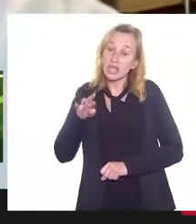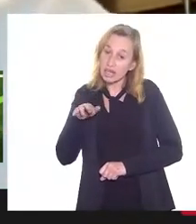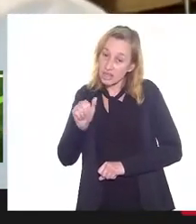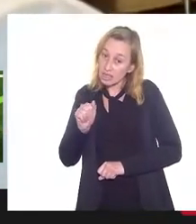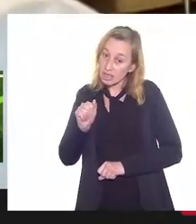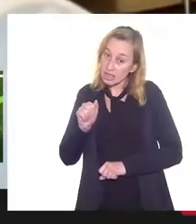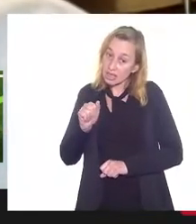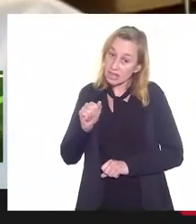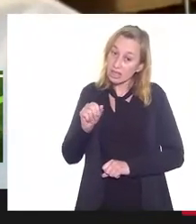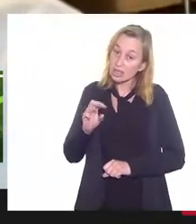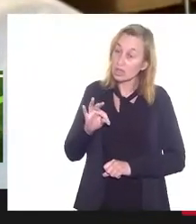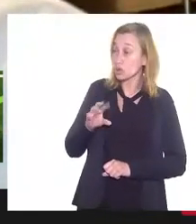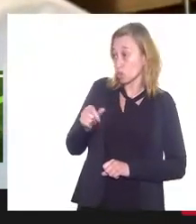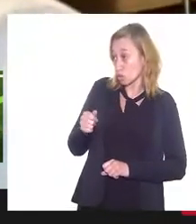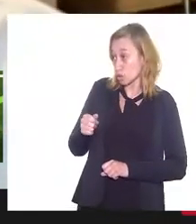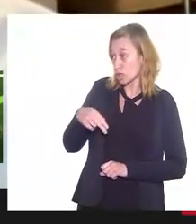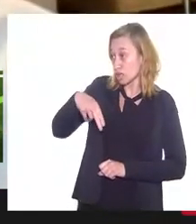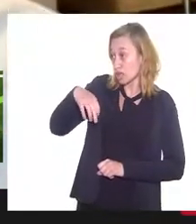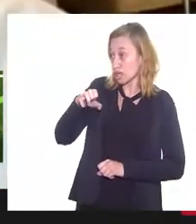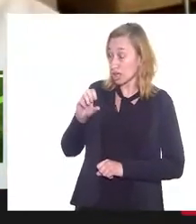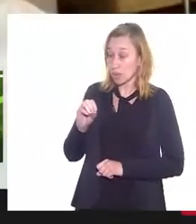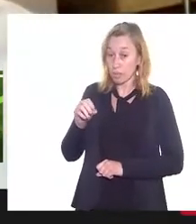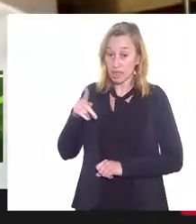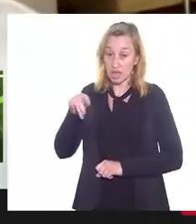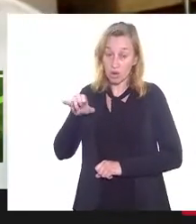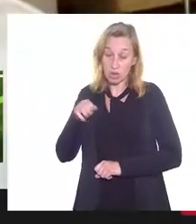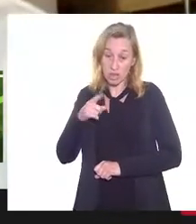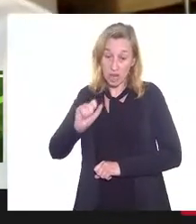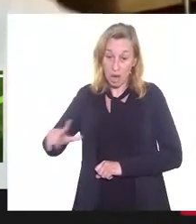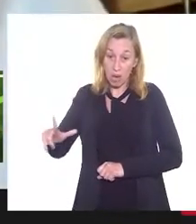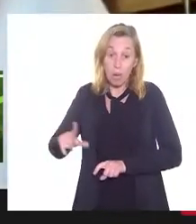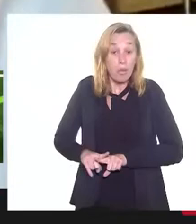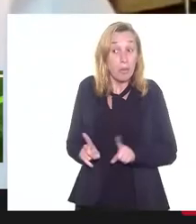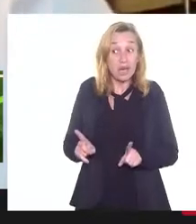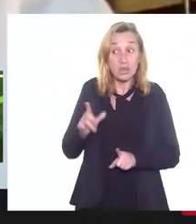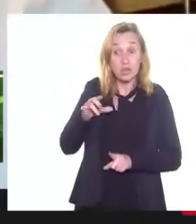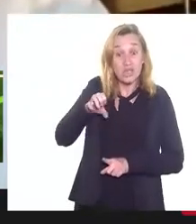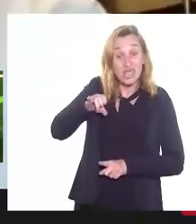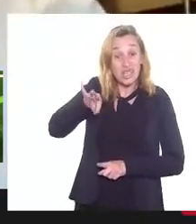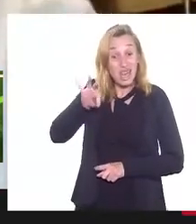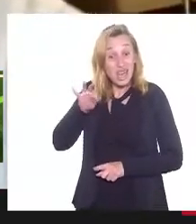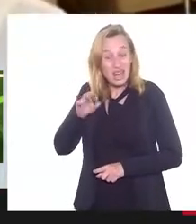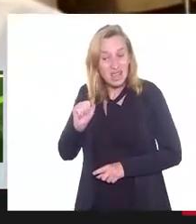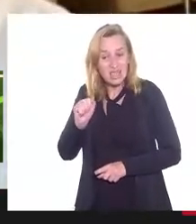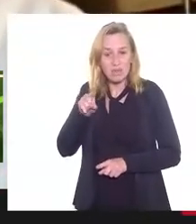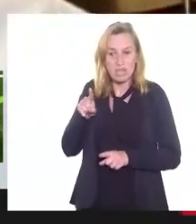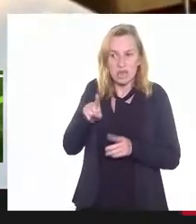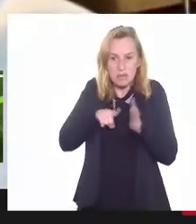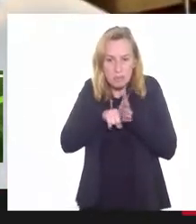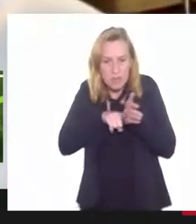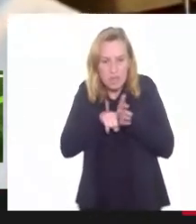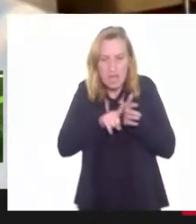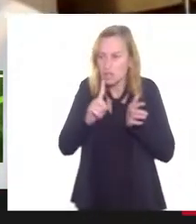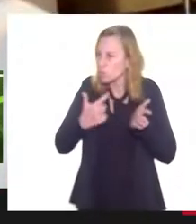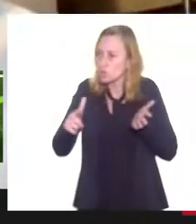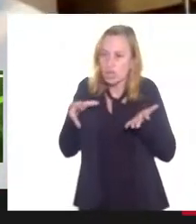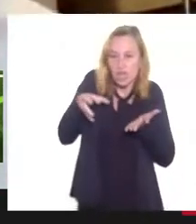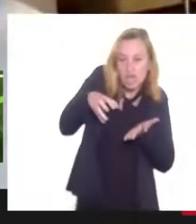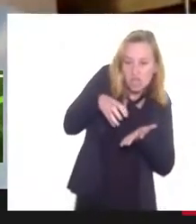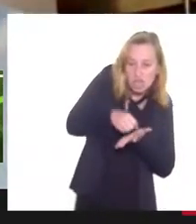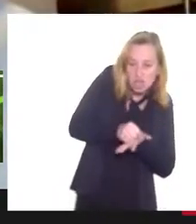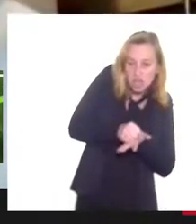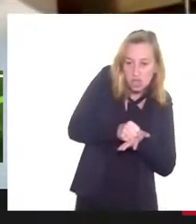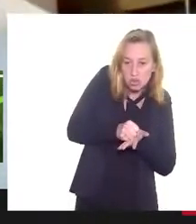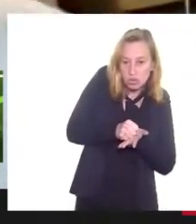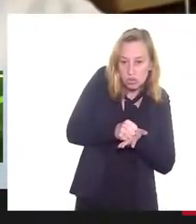todas neopentecostais, né, evidentemente, mas são seitas que, se você pesquisar mesmo, não tem nem registro no cartório de